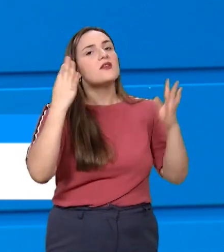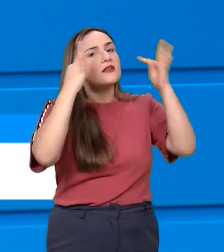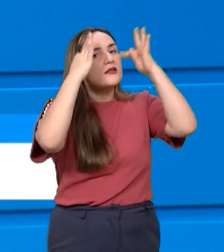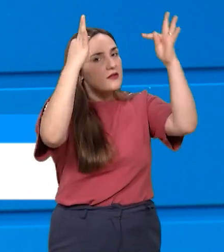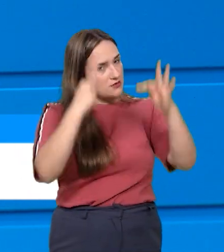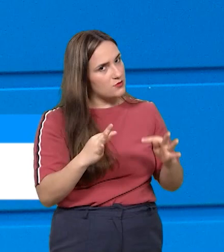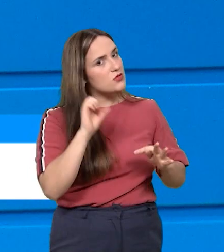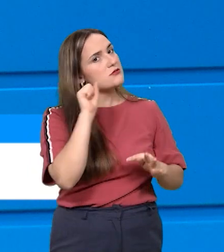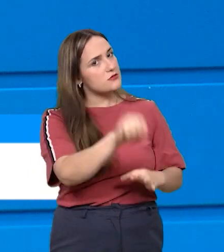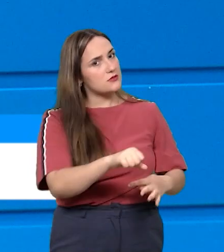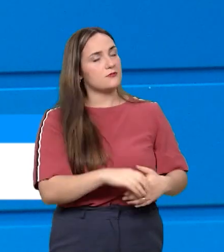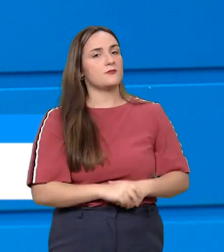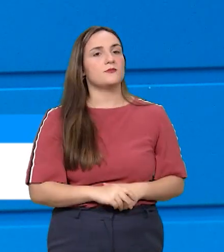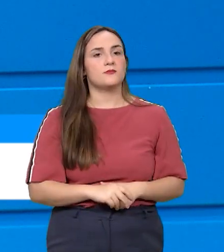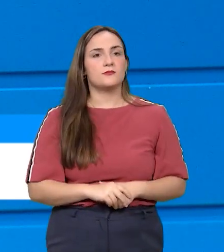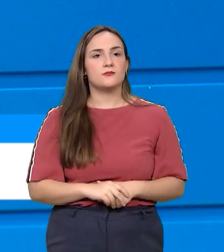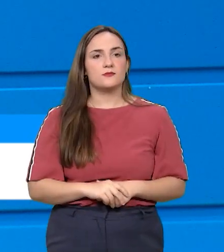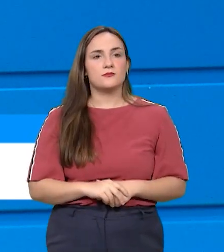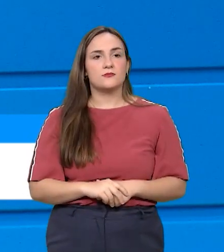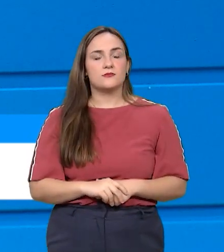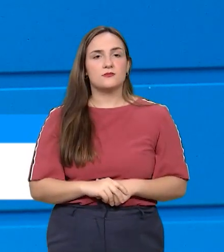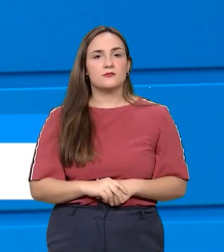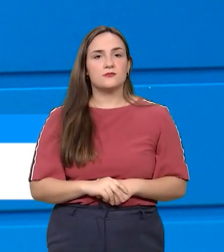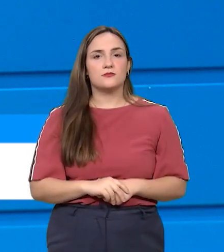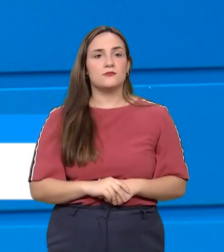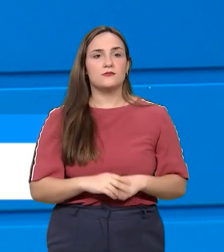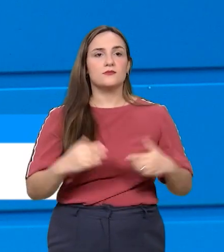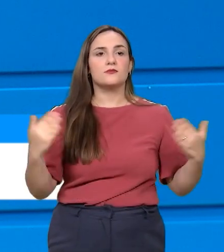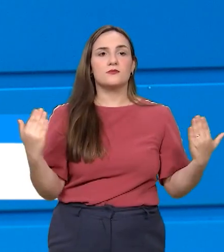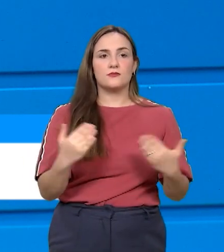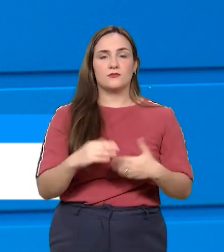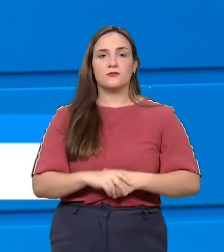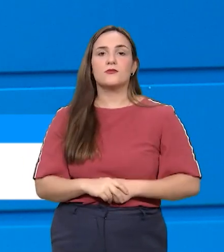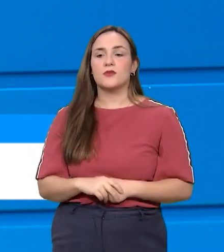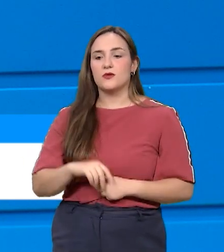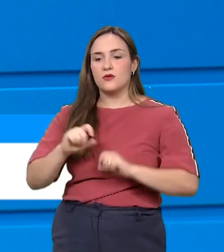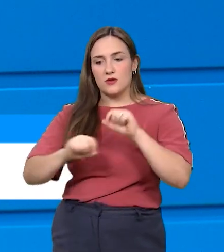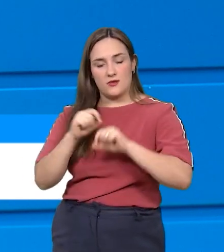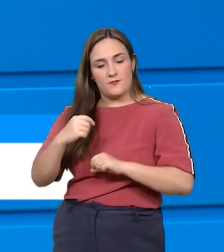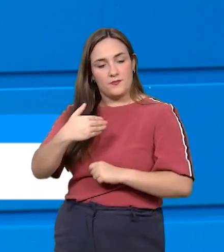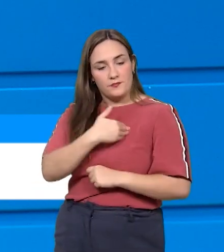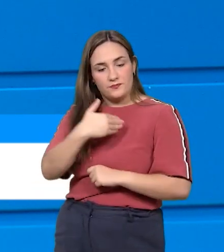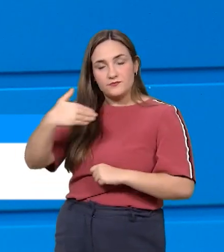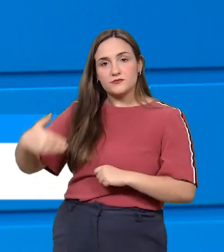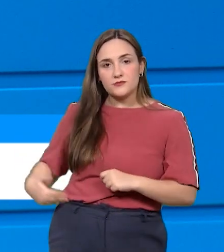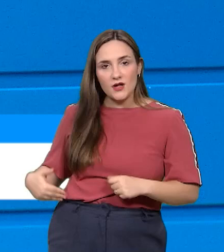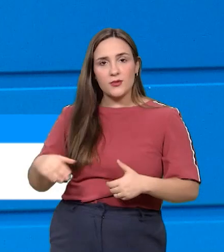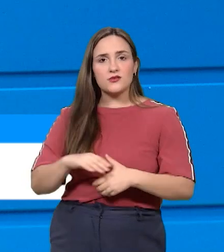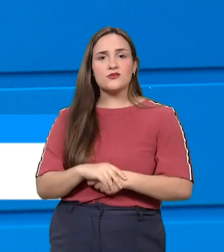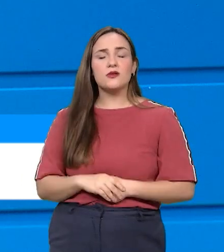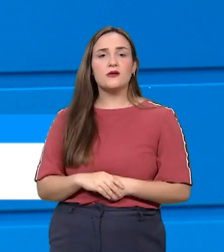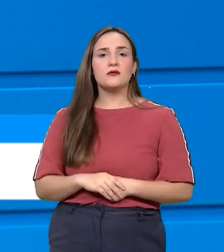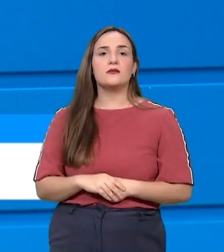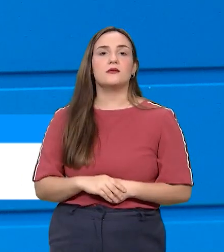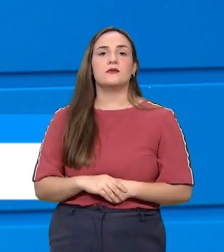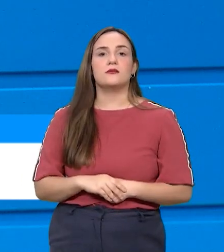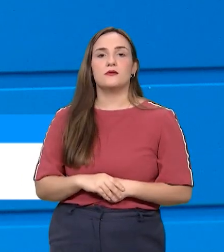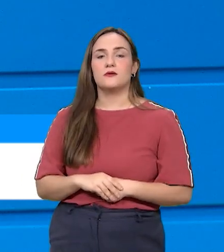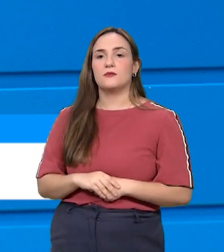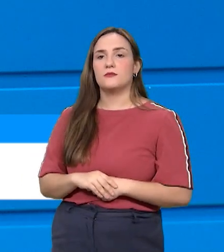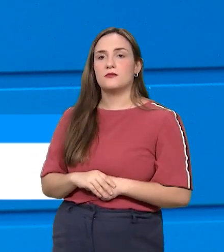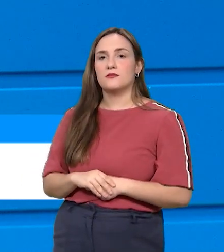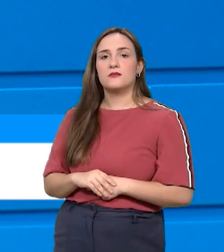isso, de que esse recurso empenhado pelo governo do Estado à CACEMES deveria